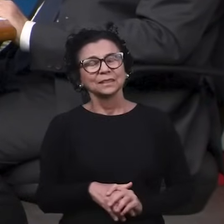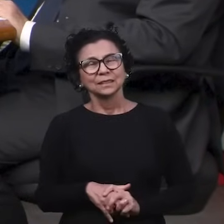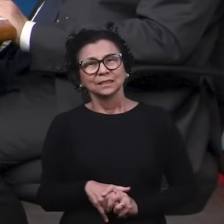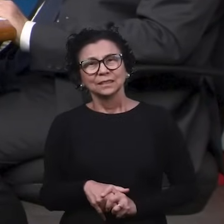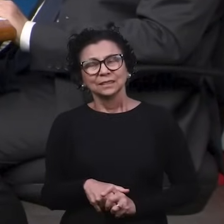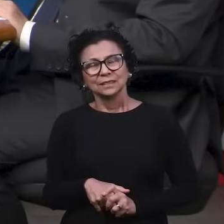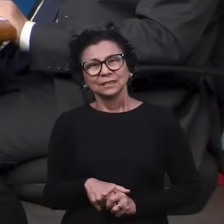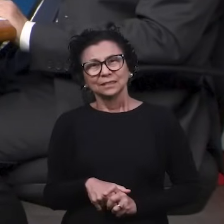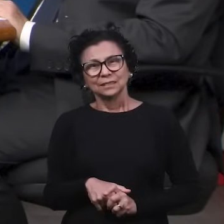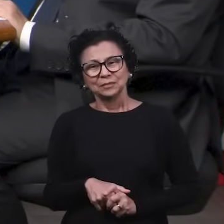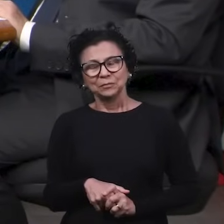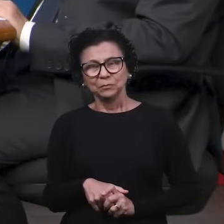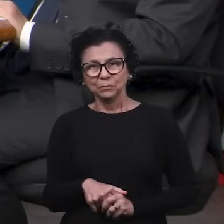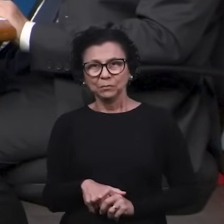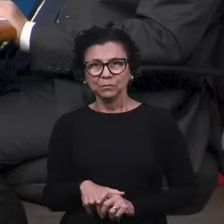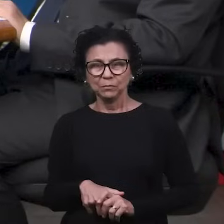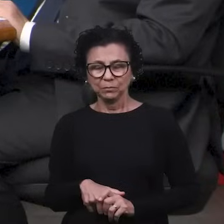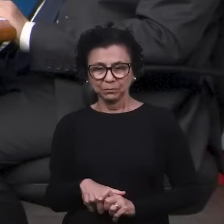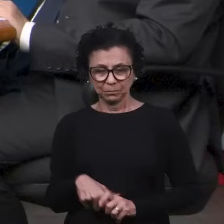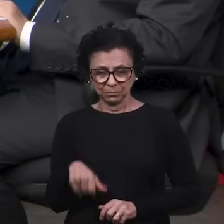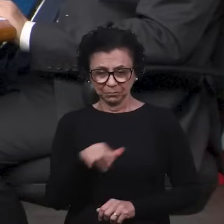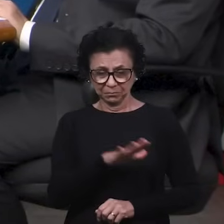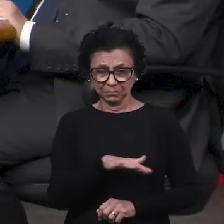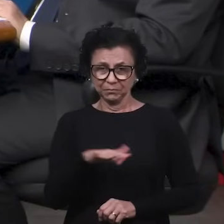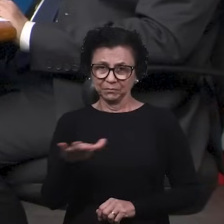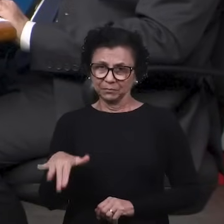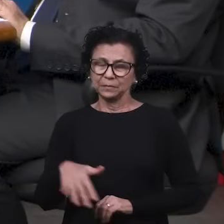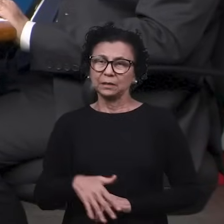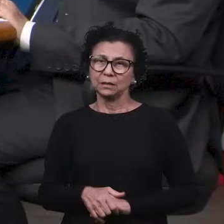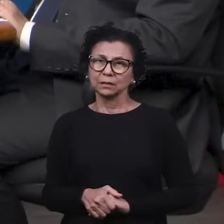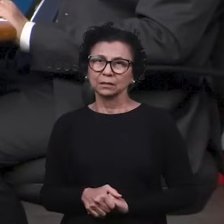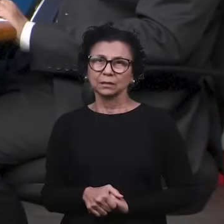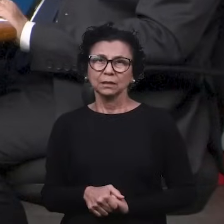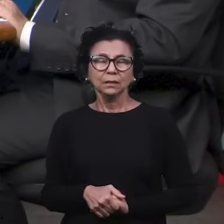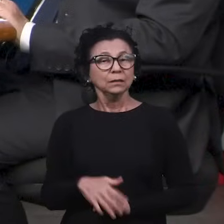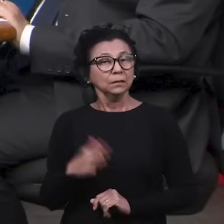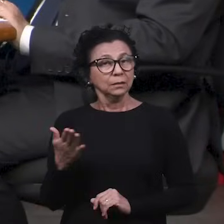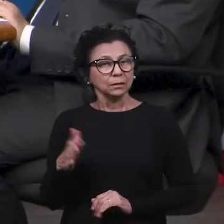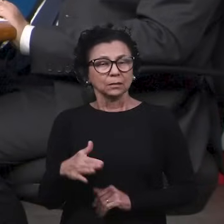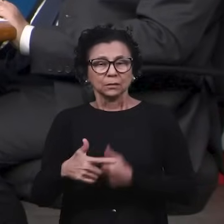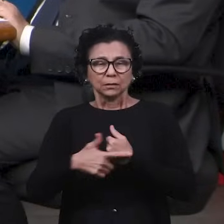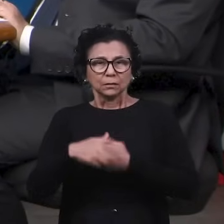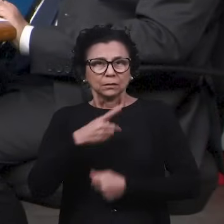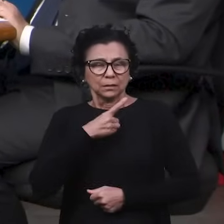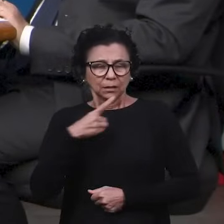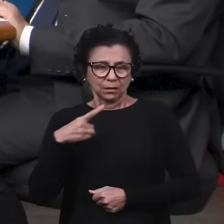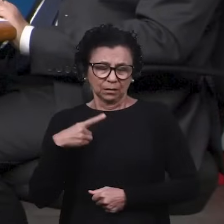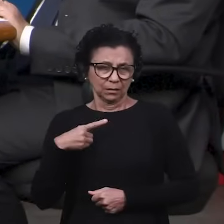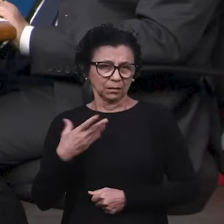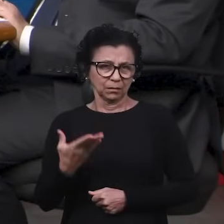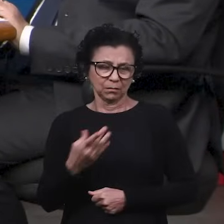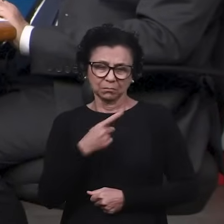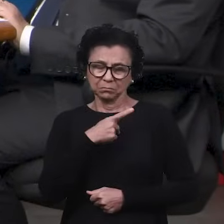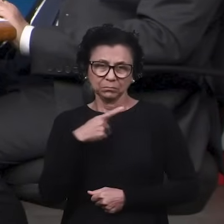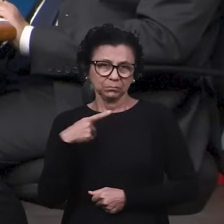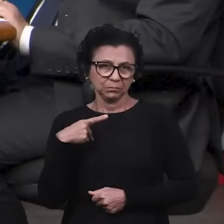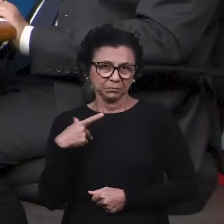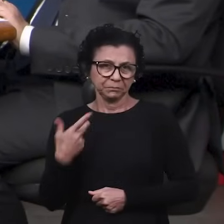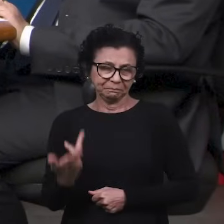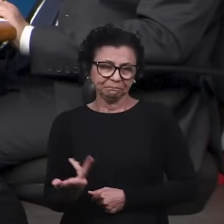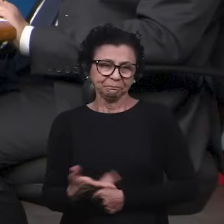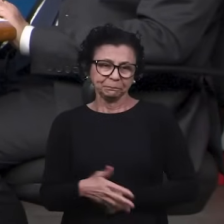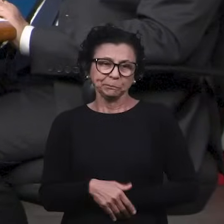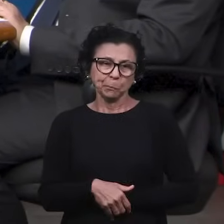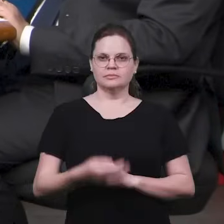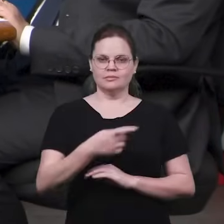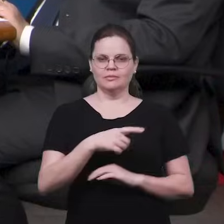ver amanhã ou depois essa criança numa outra condição, né? Quem sabe até um diácono, um pastor. Exatamente. Isso que Eliane